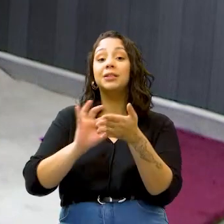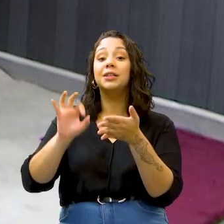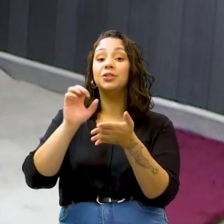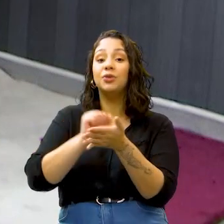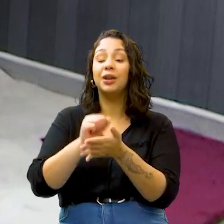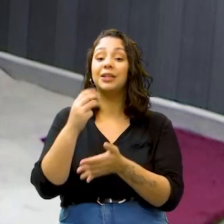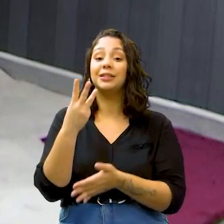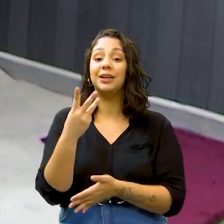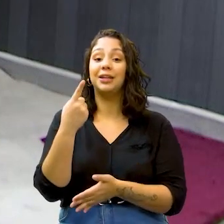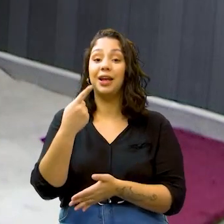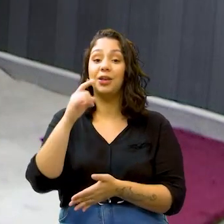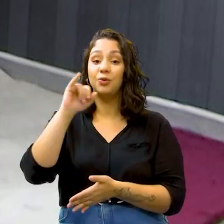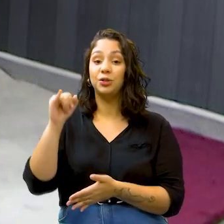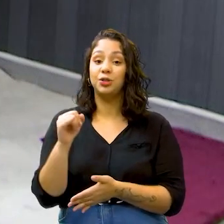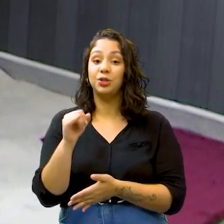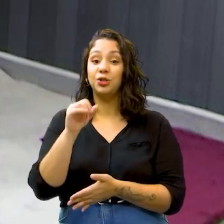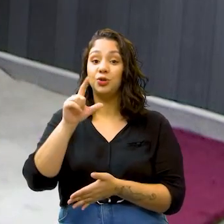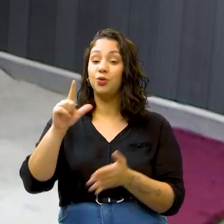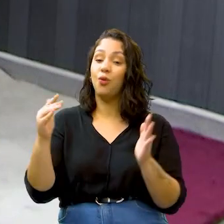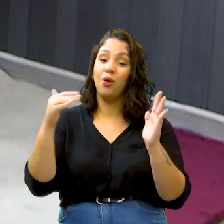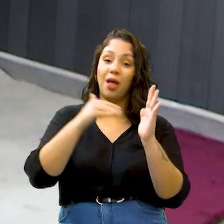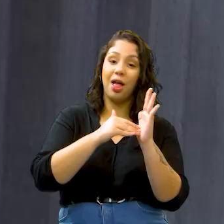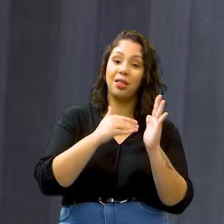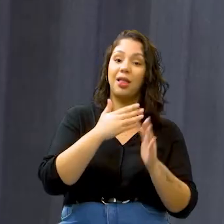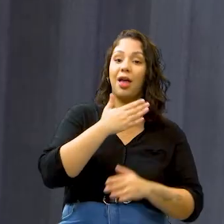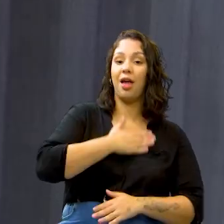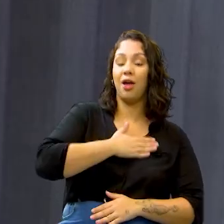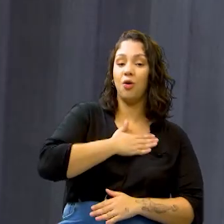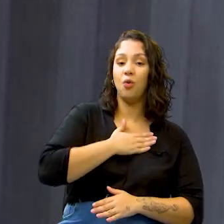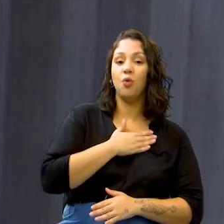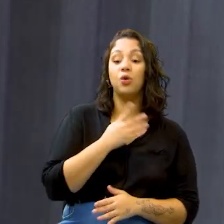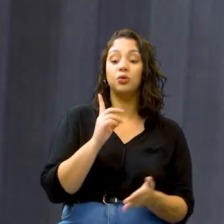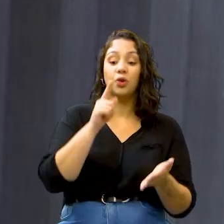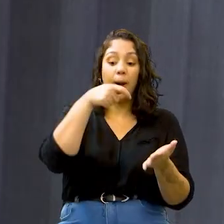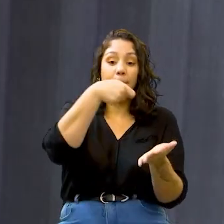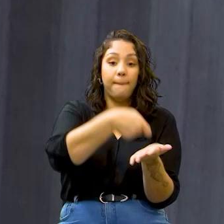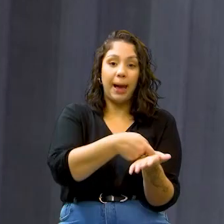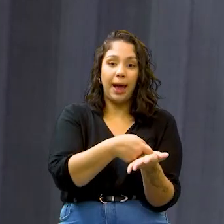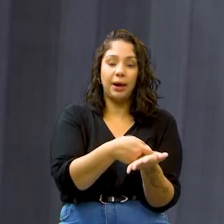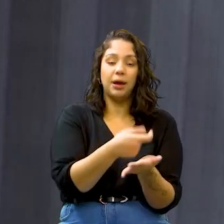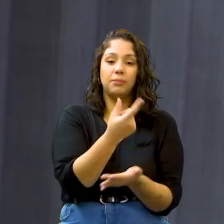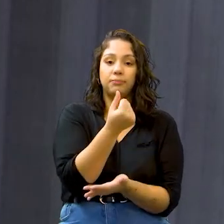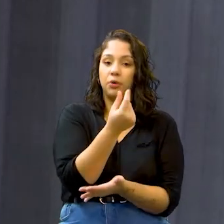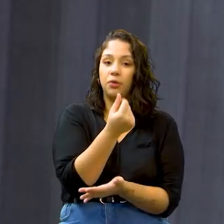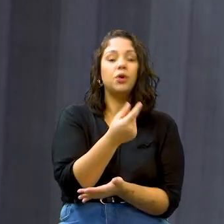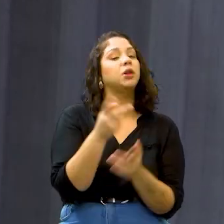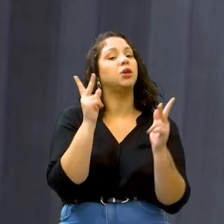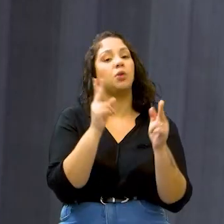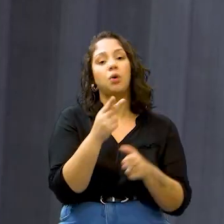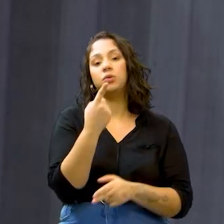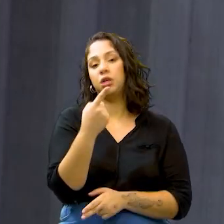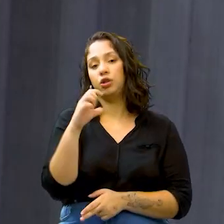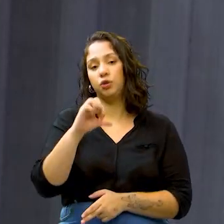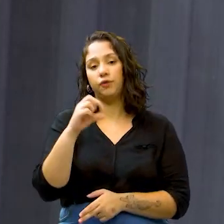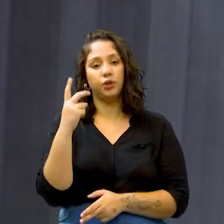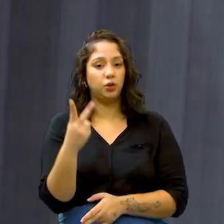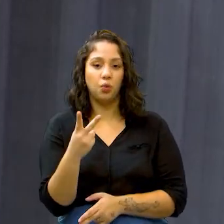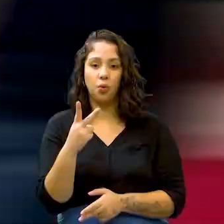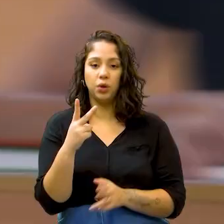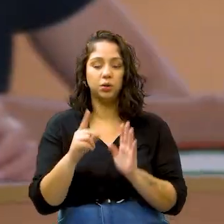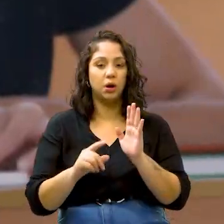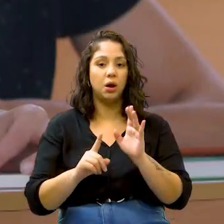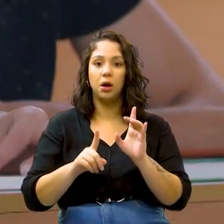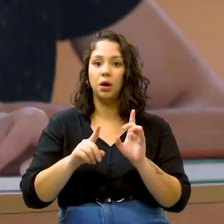as inscrições 31 de Julho até 31 de agosto não houve aumento da taxa do vestibular este vamos ver os mesmos